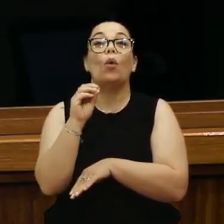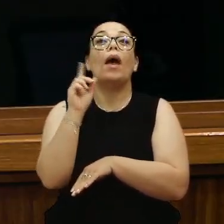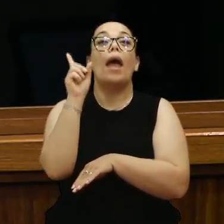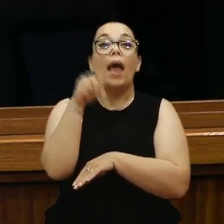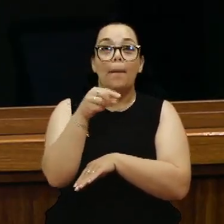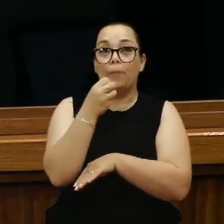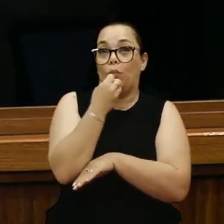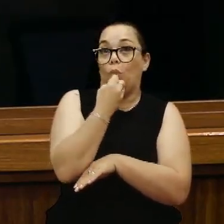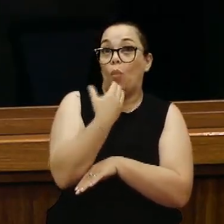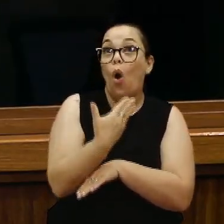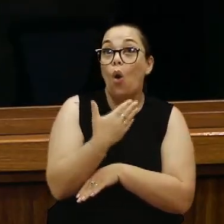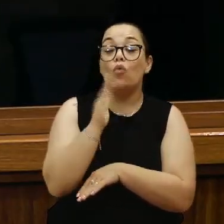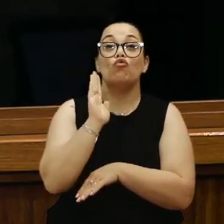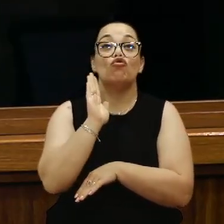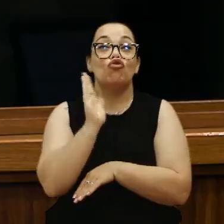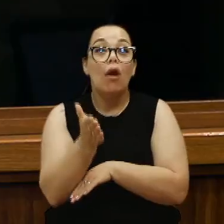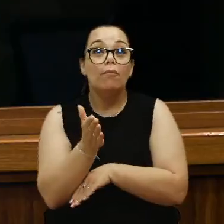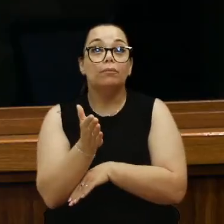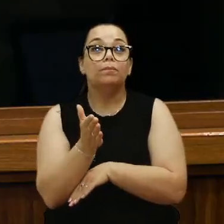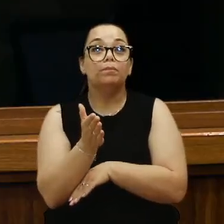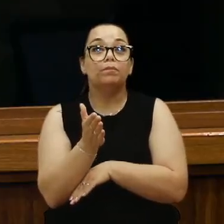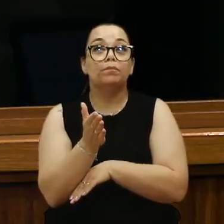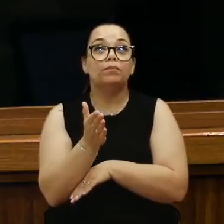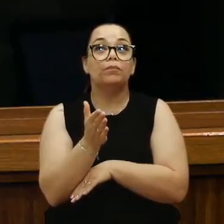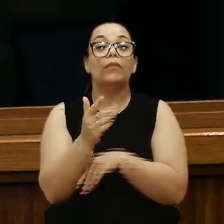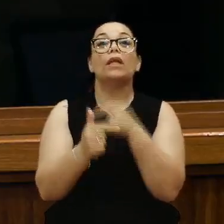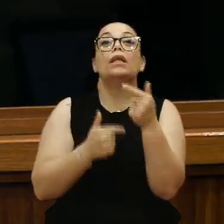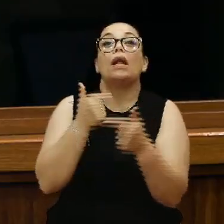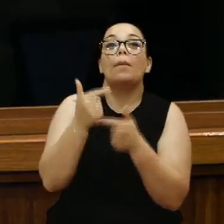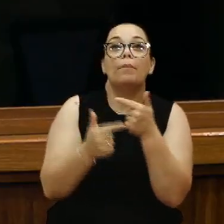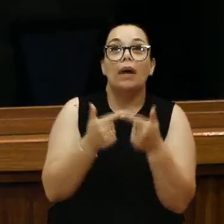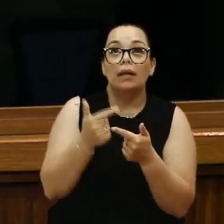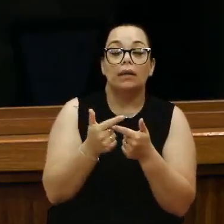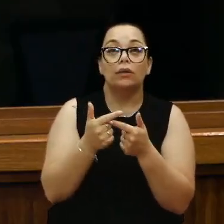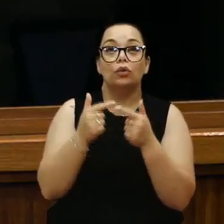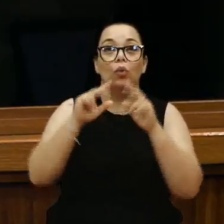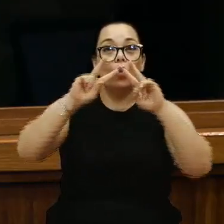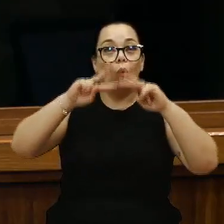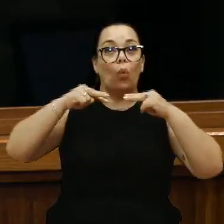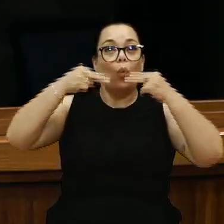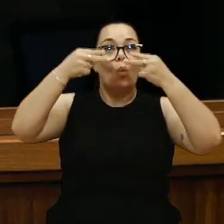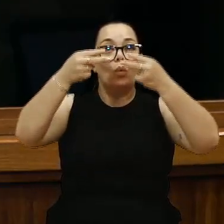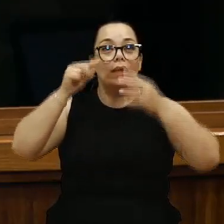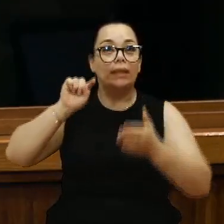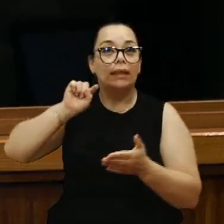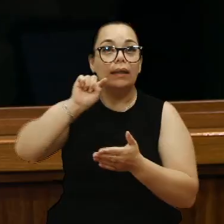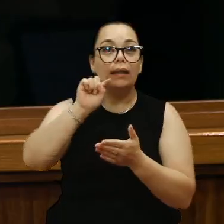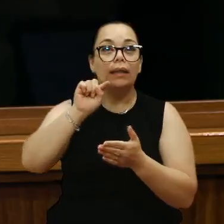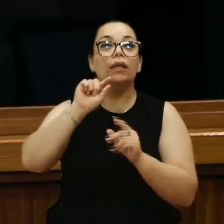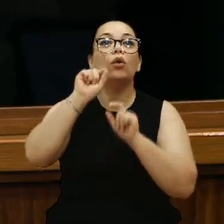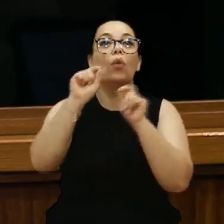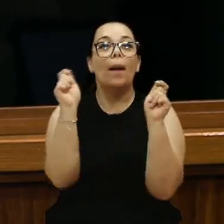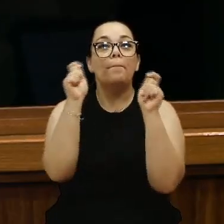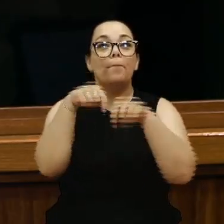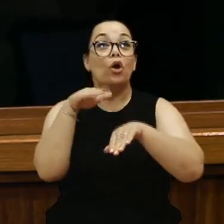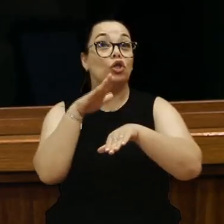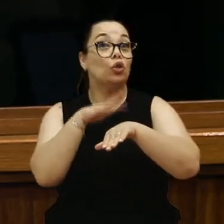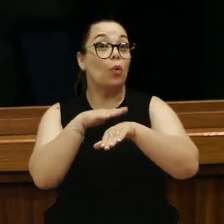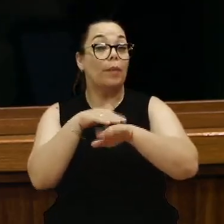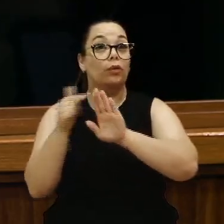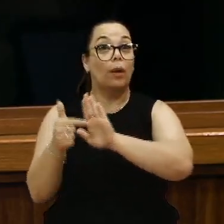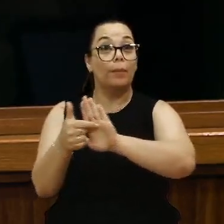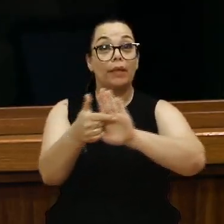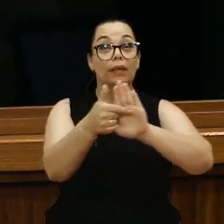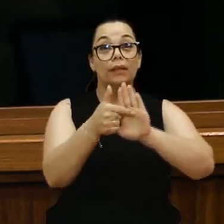bom, que eles já estão trabalhando com um link, que tu clique ali, que possa, naquele momento,